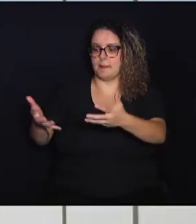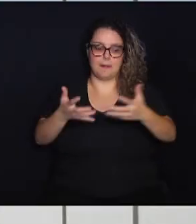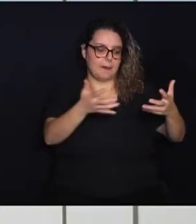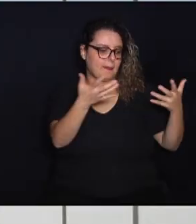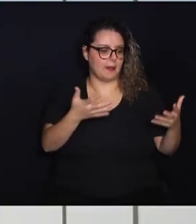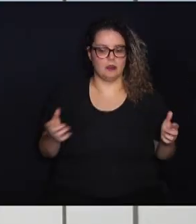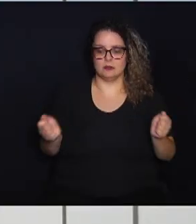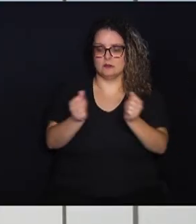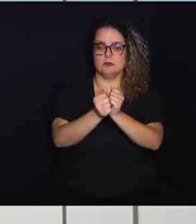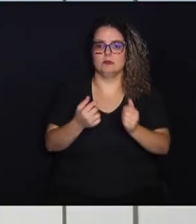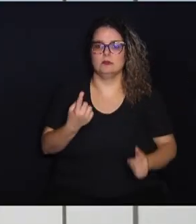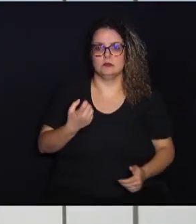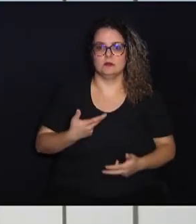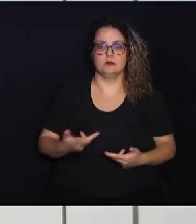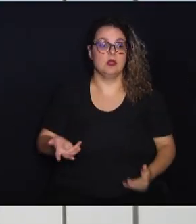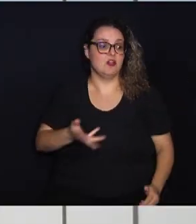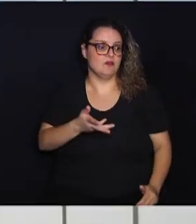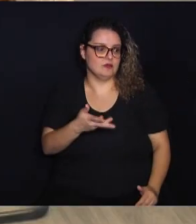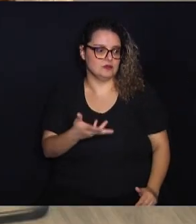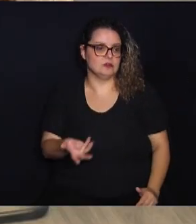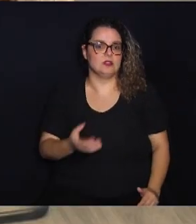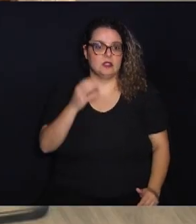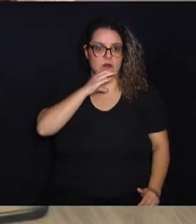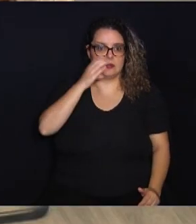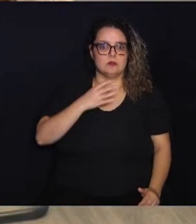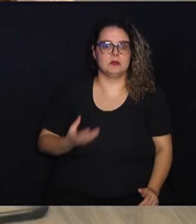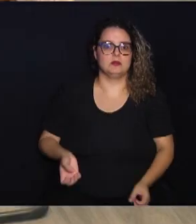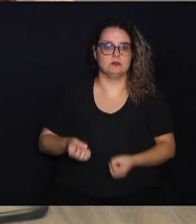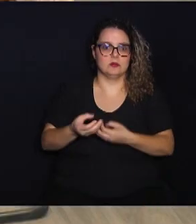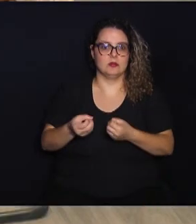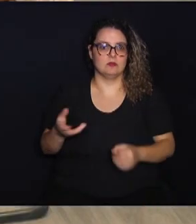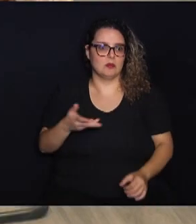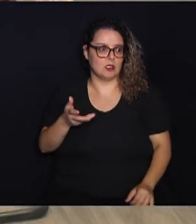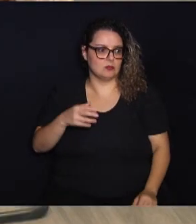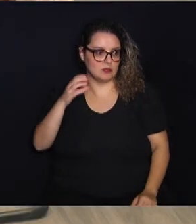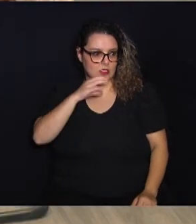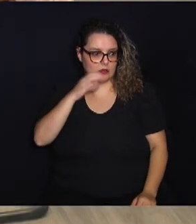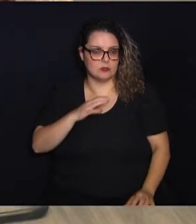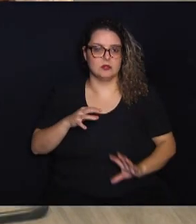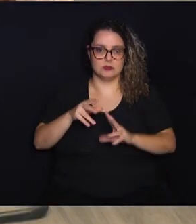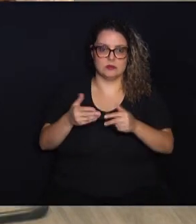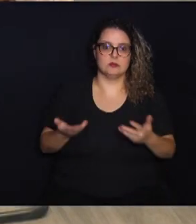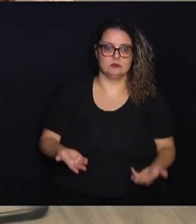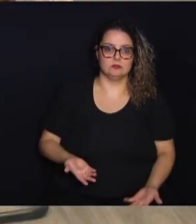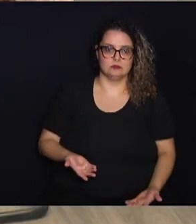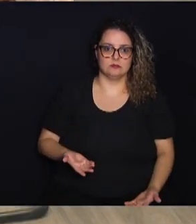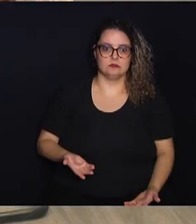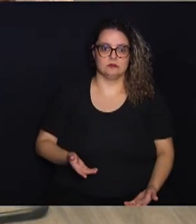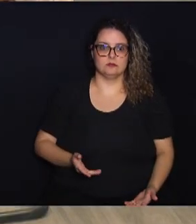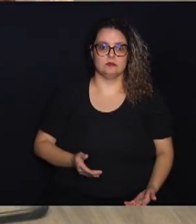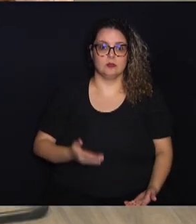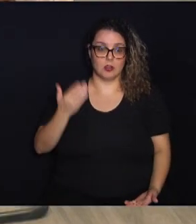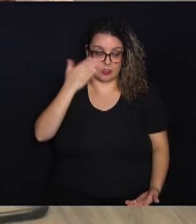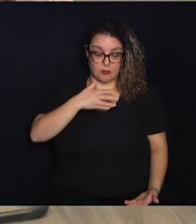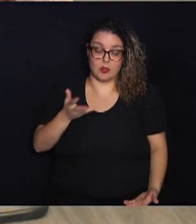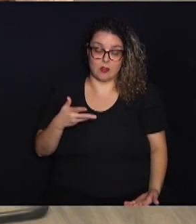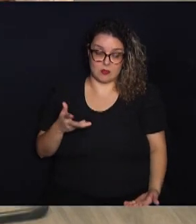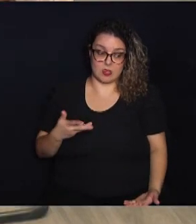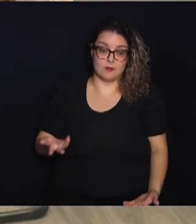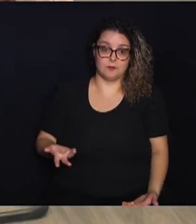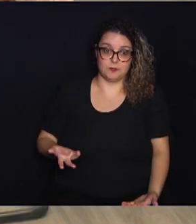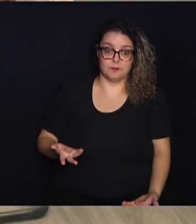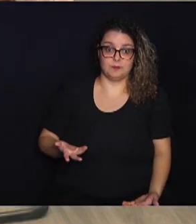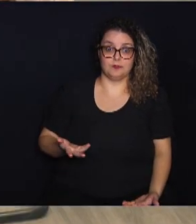tempo. Velocidade, né? Velocidade da informação, velocidade de tudo. Isso é o que prova essa velocidade e